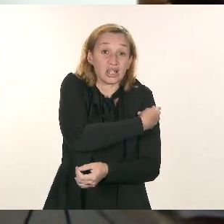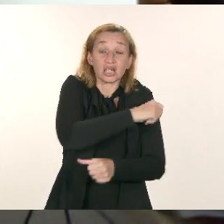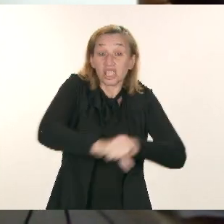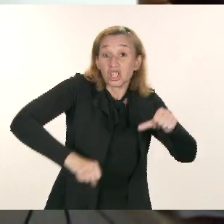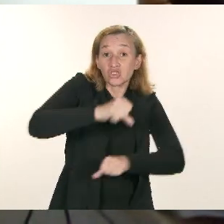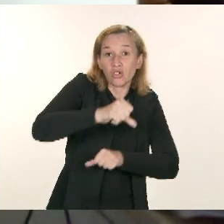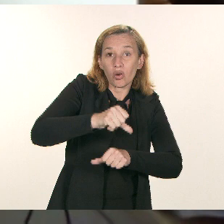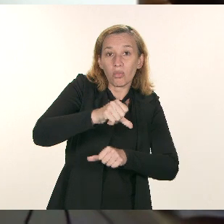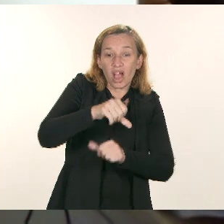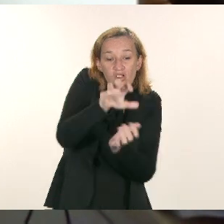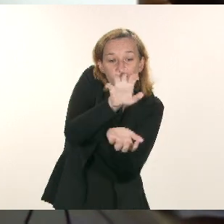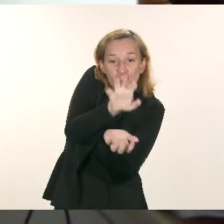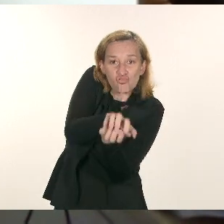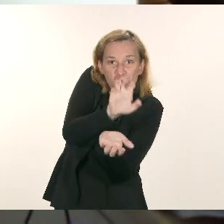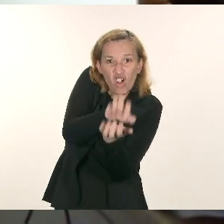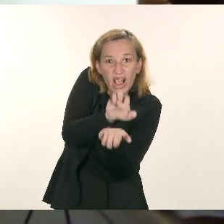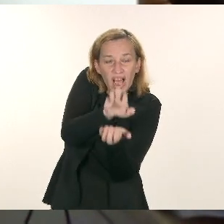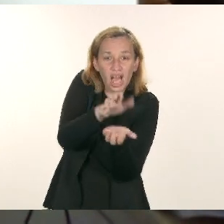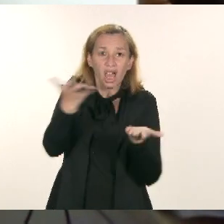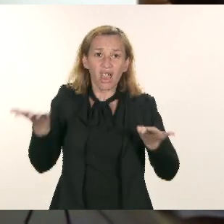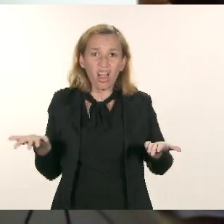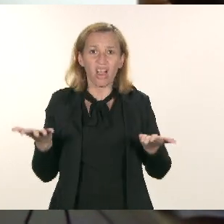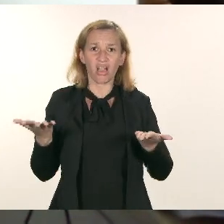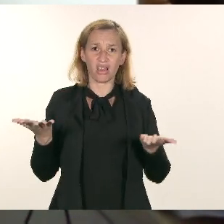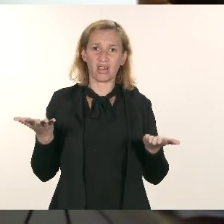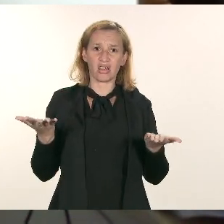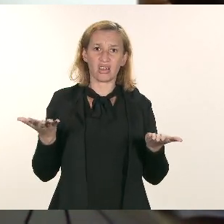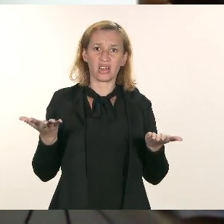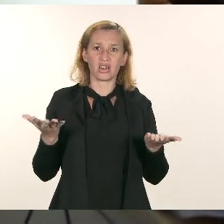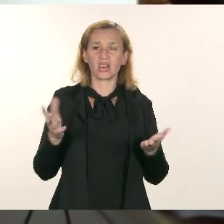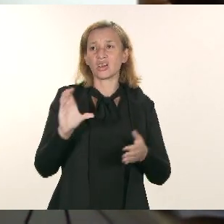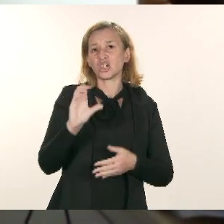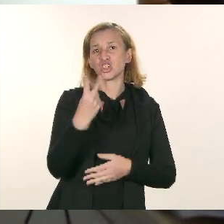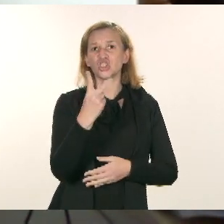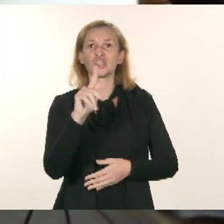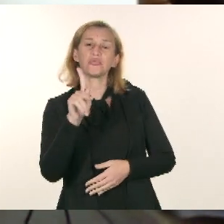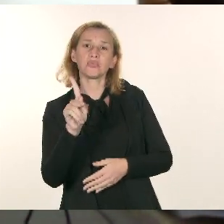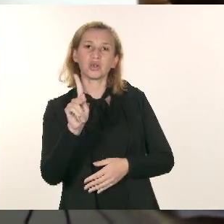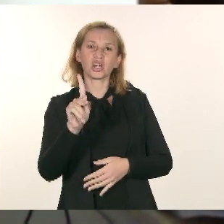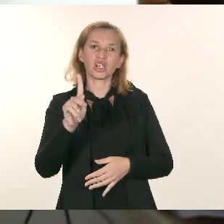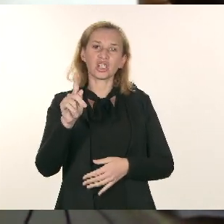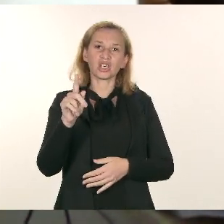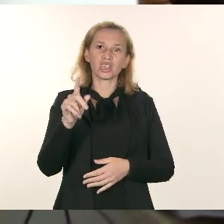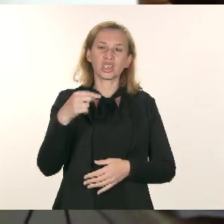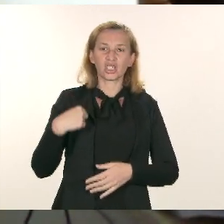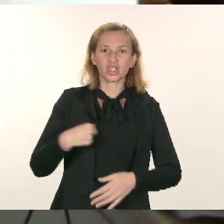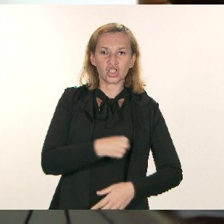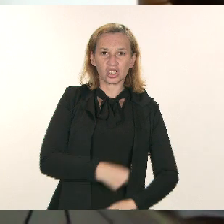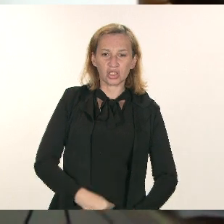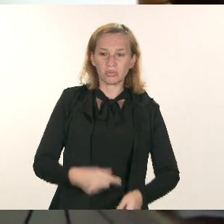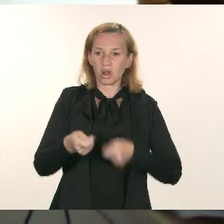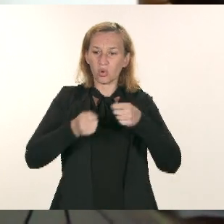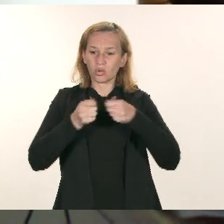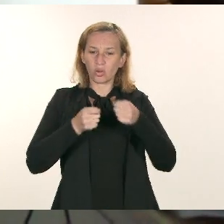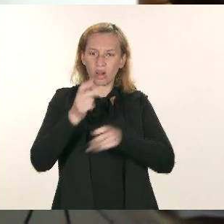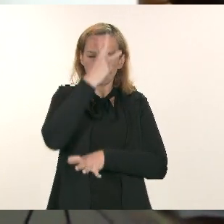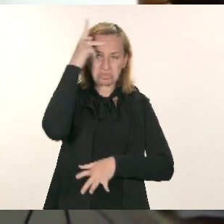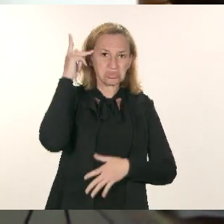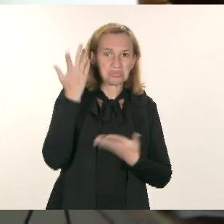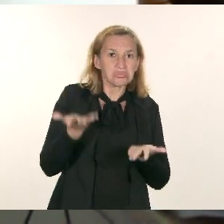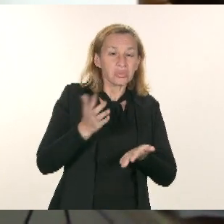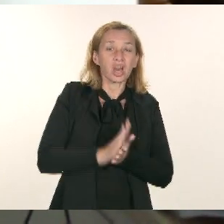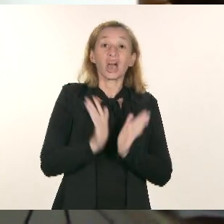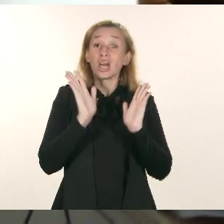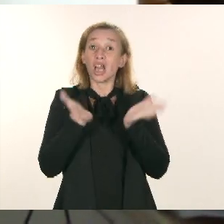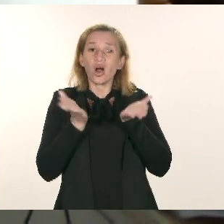inoculado, né, algum tipo de chip chinês para fazer o controle das pessoas. E